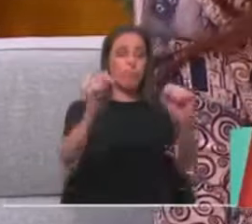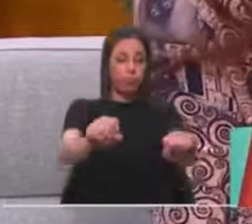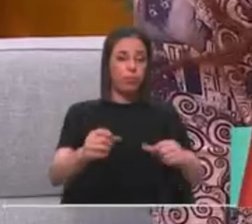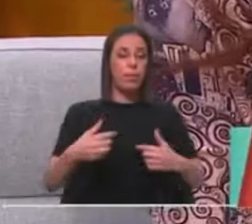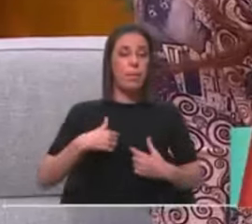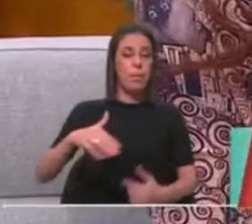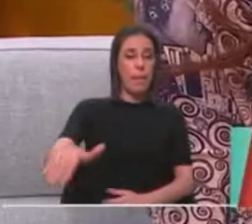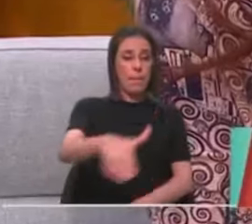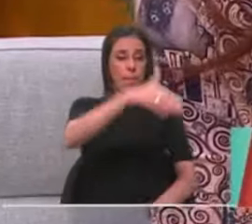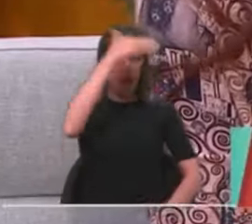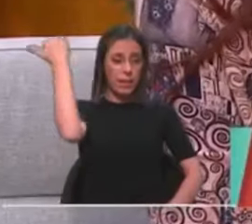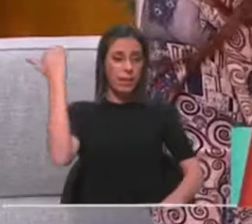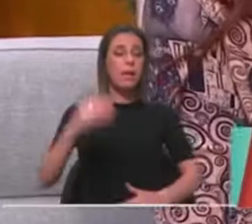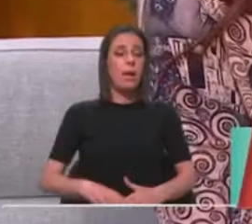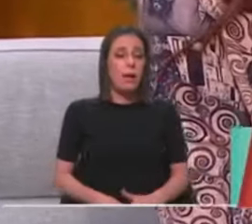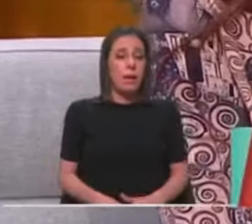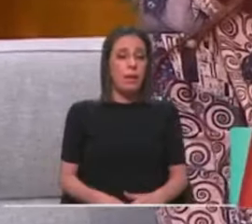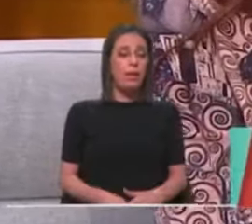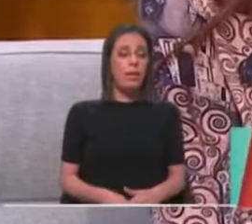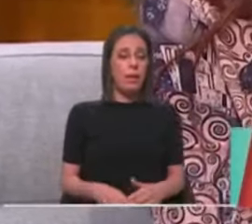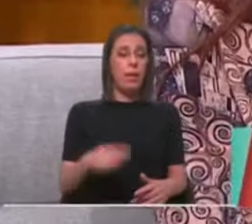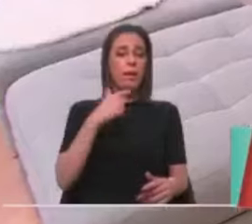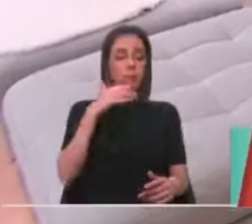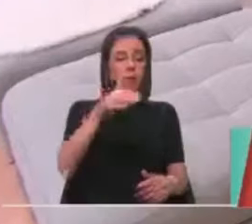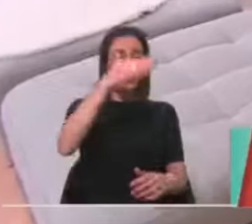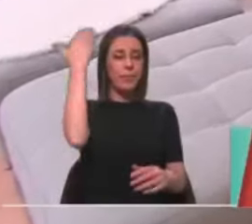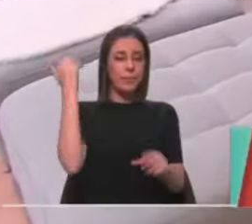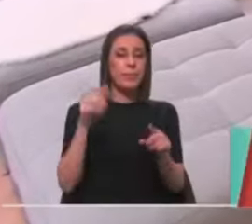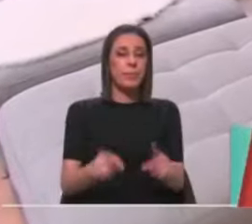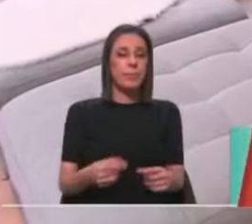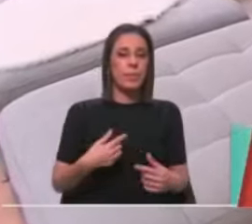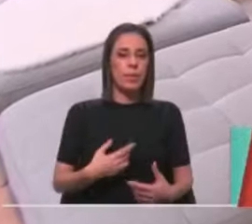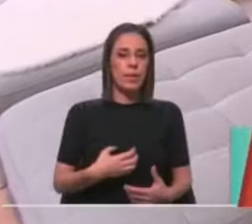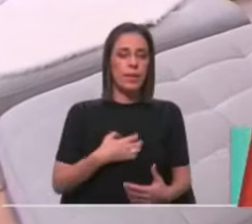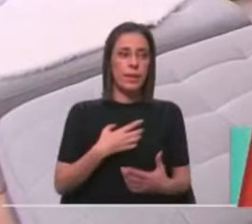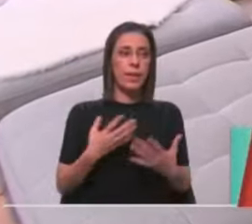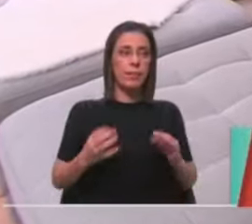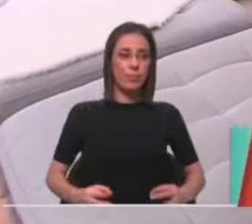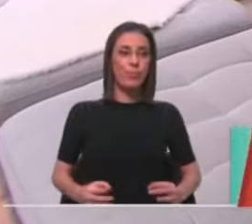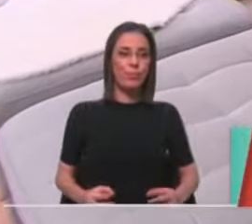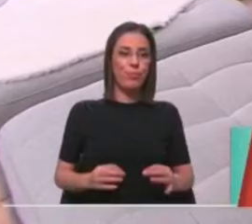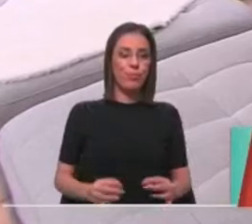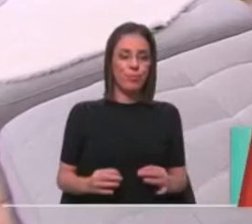me passei. E o país passava-se contigo também. Viviam.